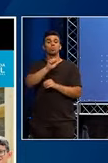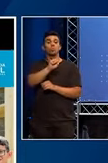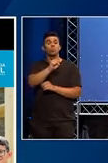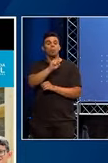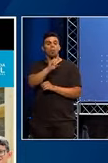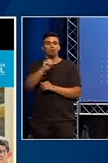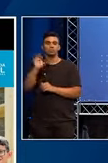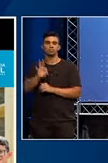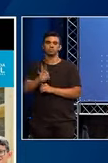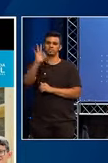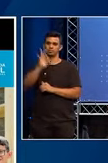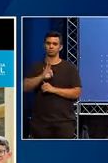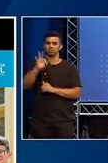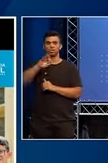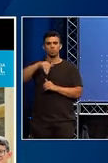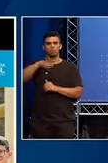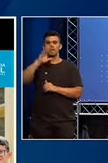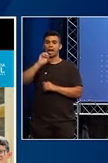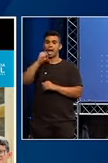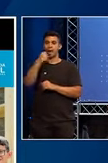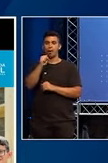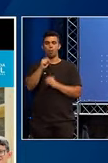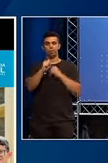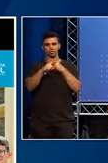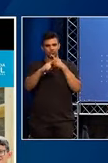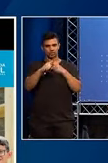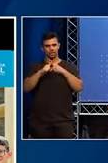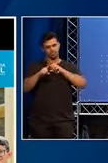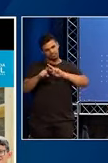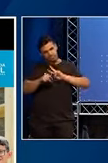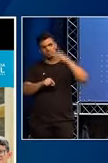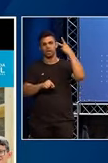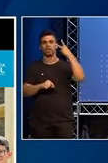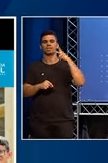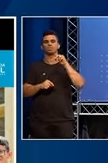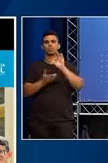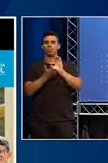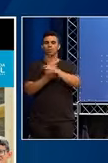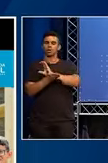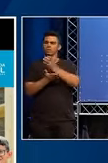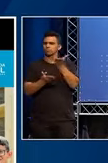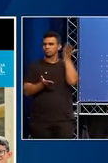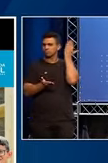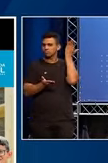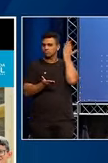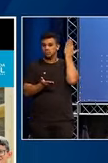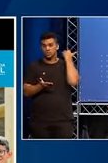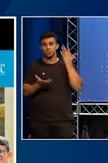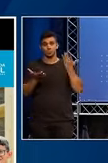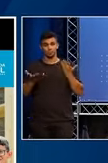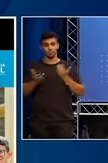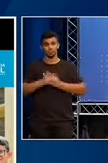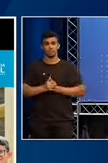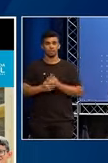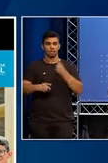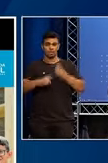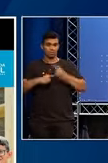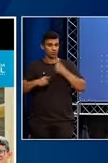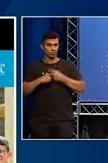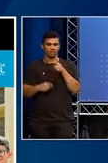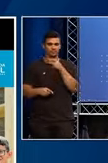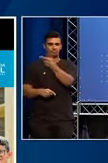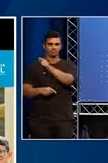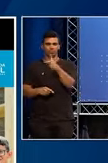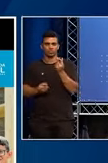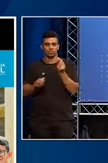800%. Mais de 8 vezes maior aquele crédito anterior. E por quê? Porque você não tinha a